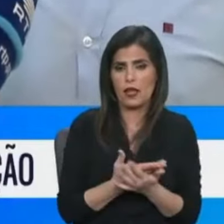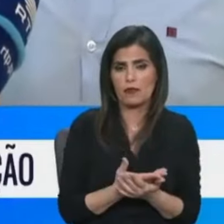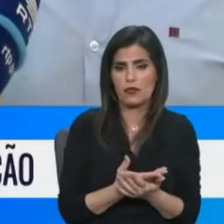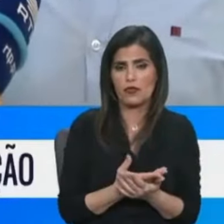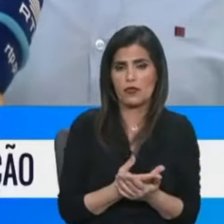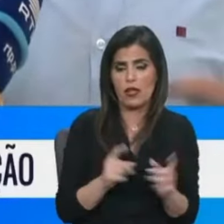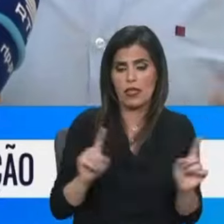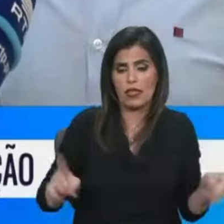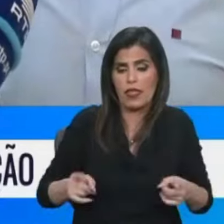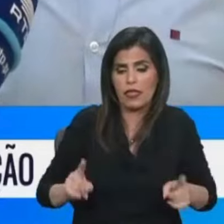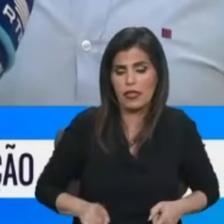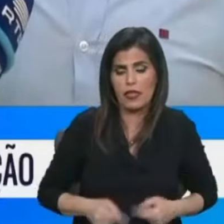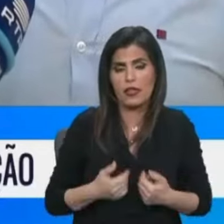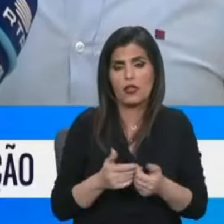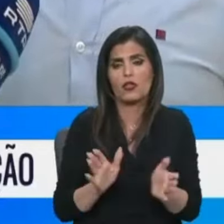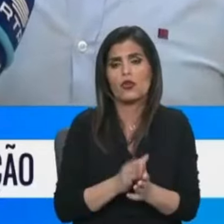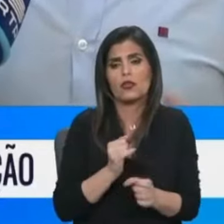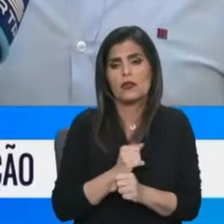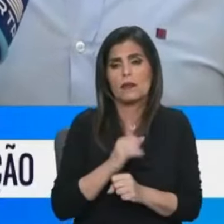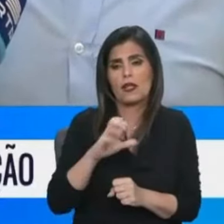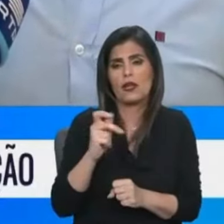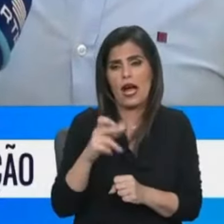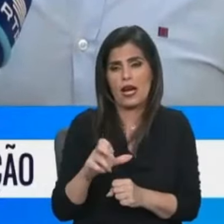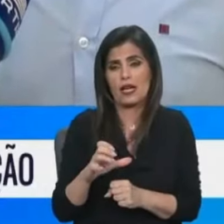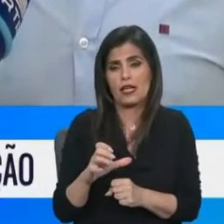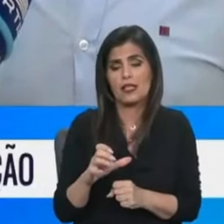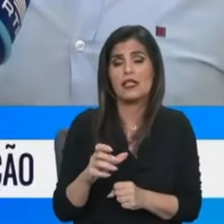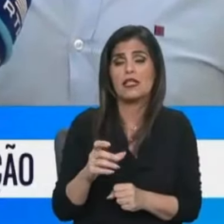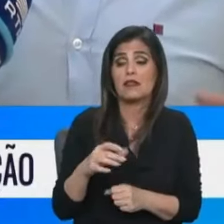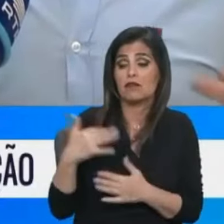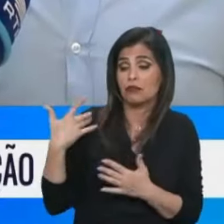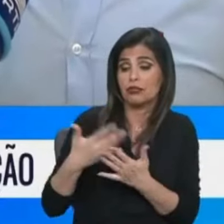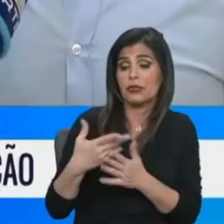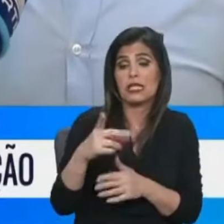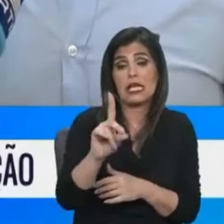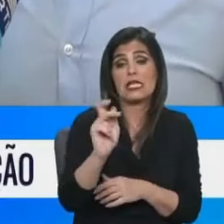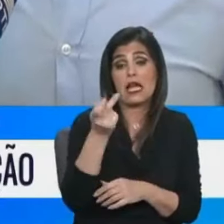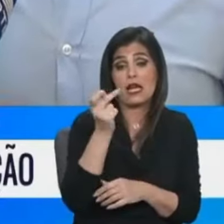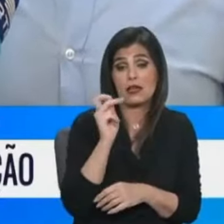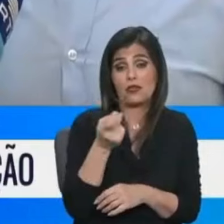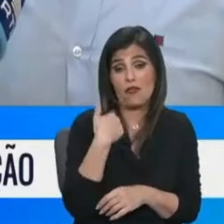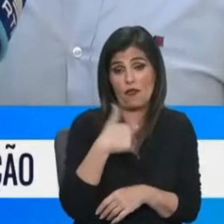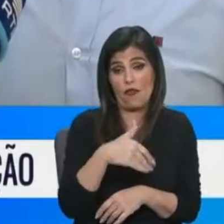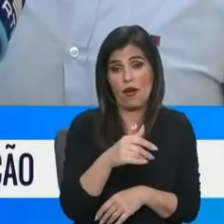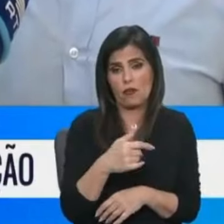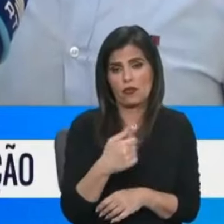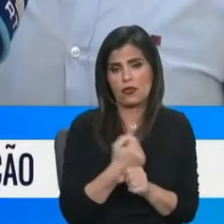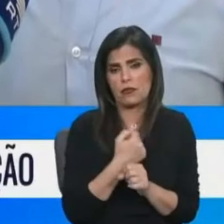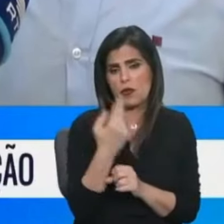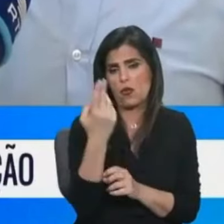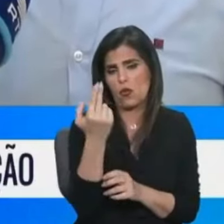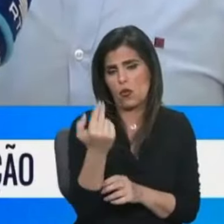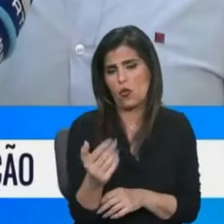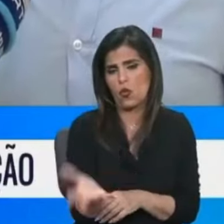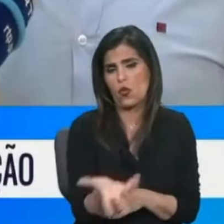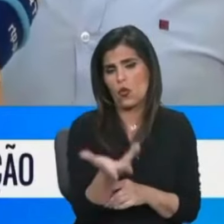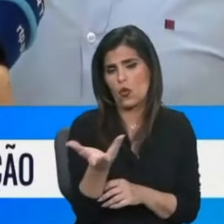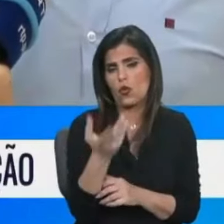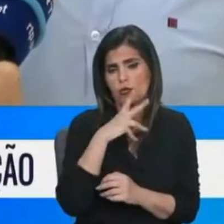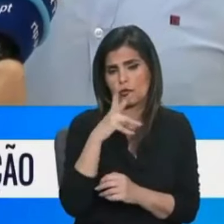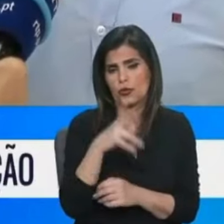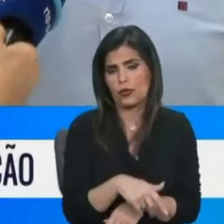uma síntese de todo o trabalho do CAC ao longo de 6 anos e, portanto, vamos ter aqui grandes obras de arte